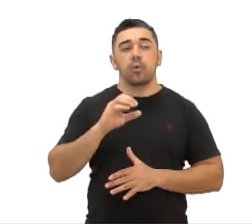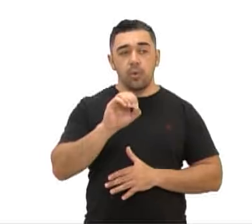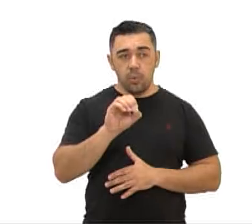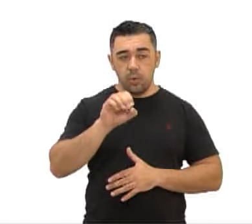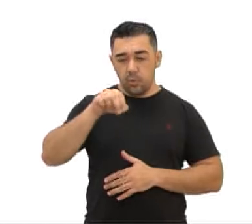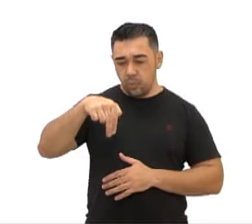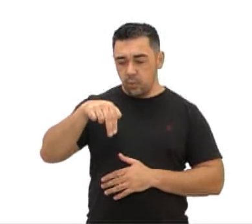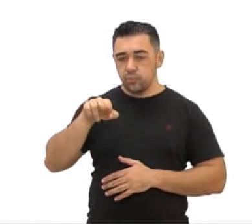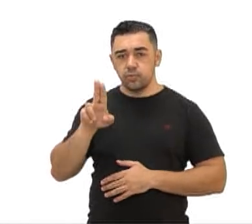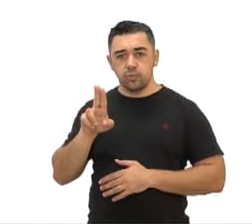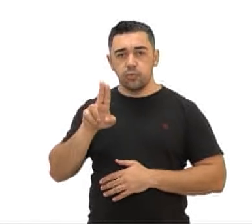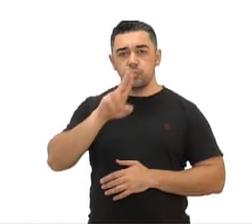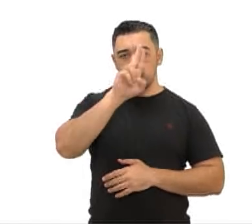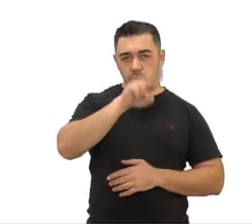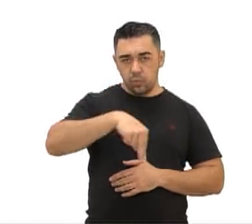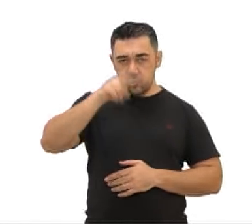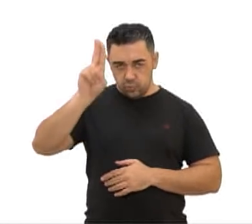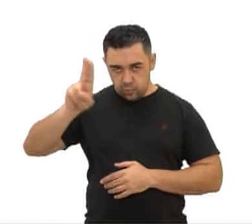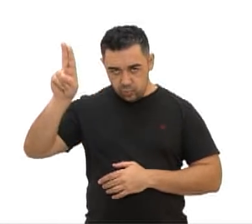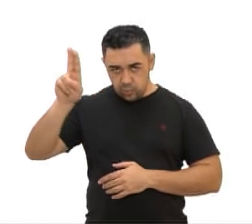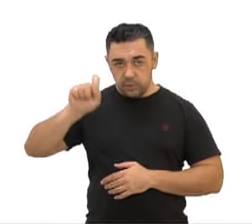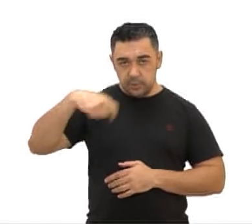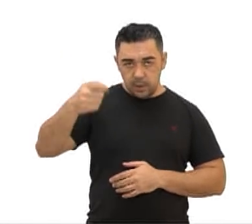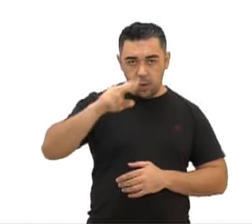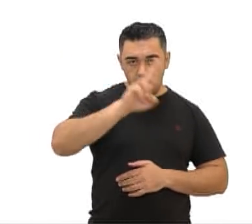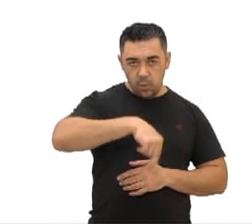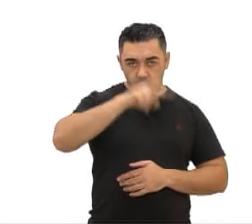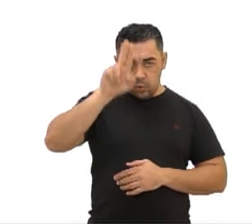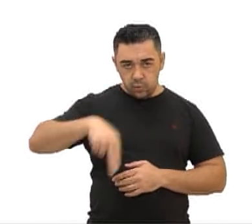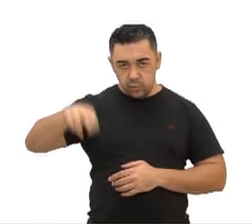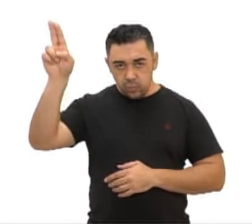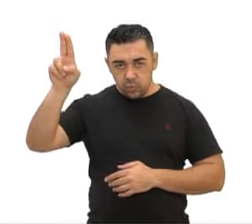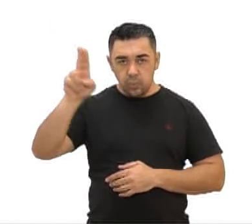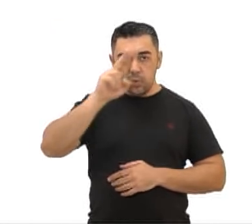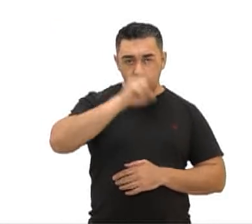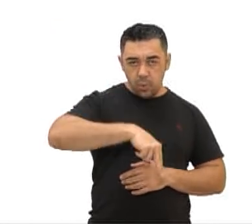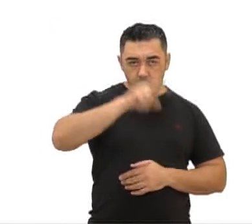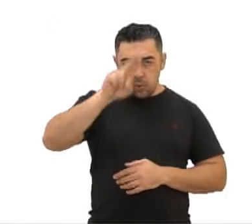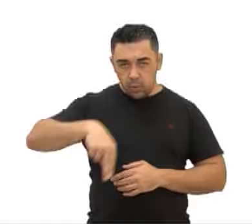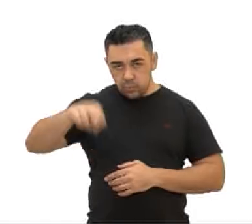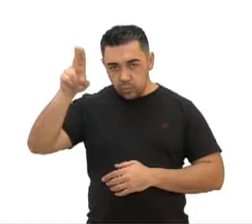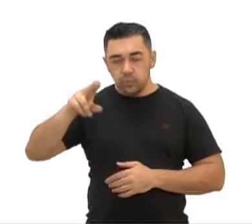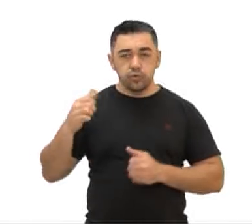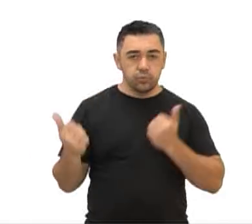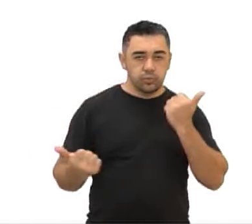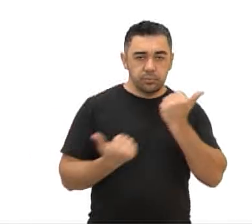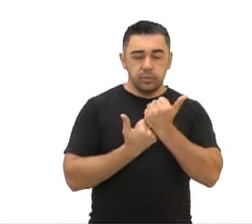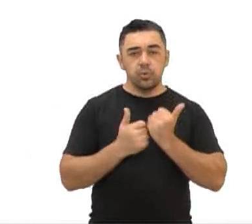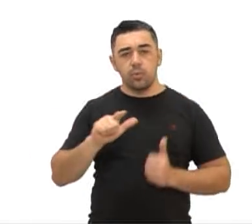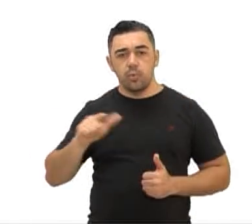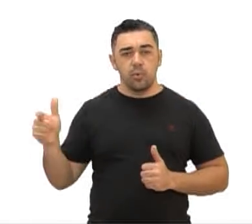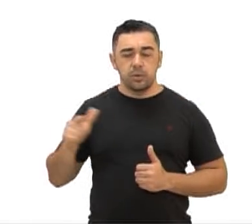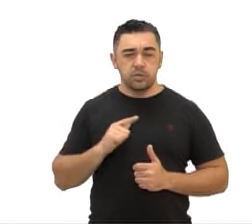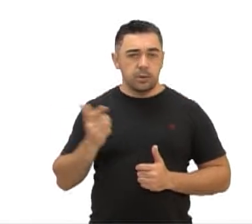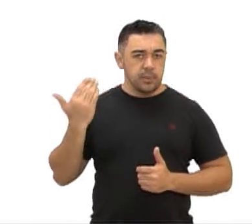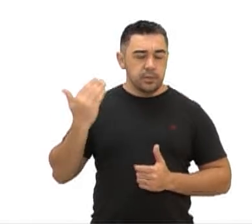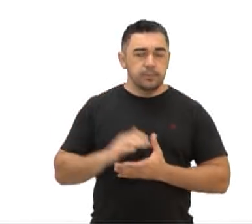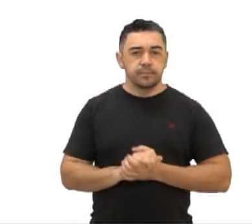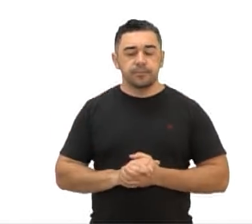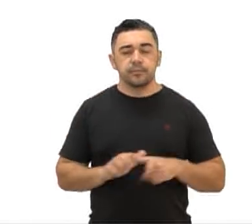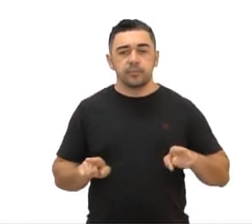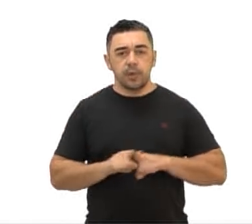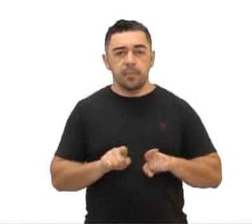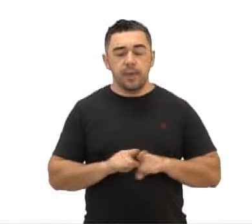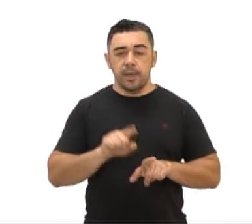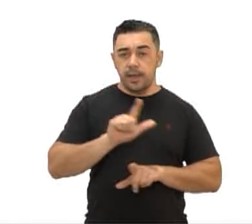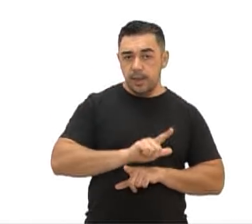das Nações Unidas, a ONU, que substituiu, então, a Liga das Nações. Ainda, os países do